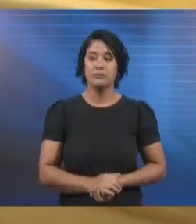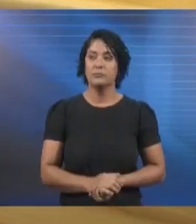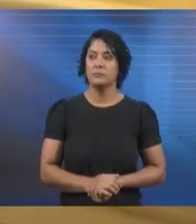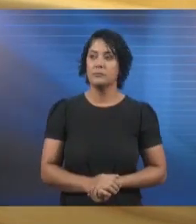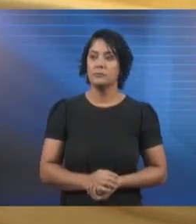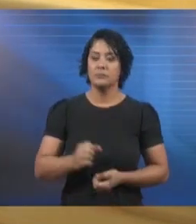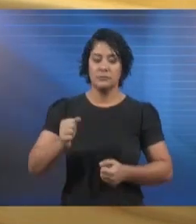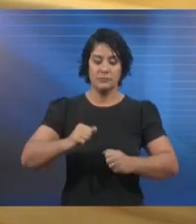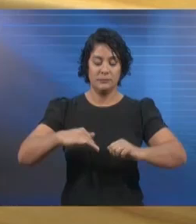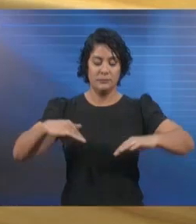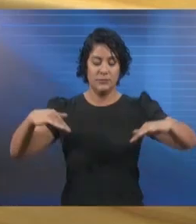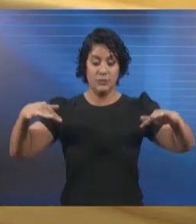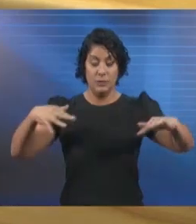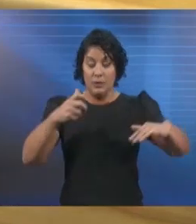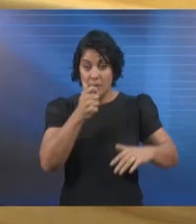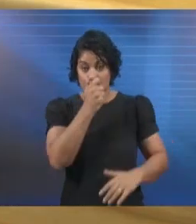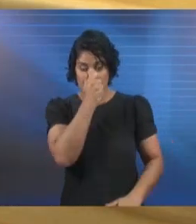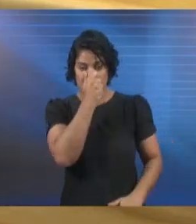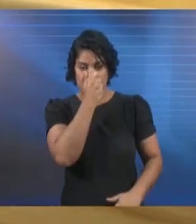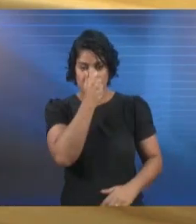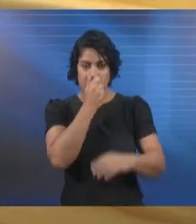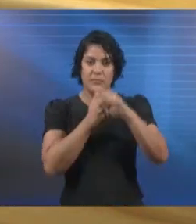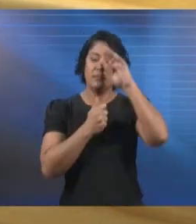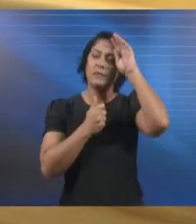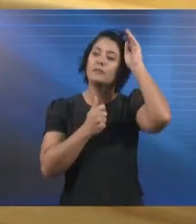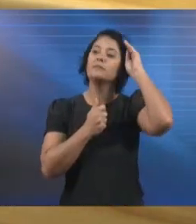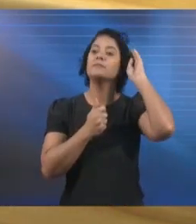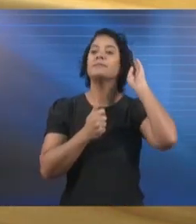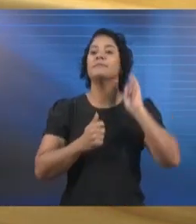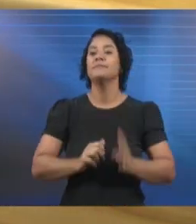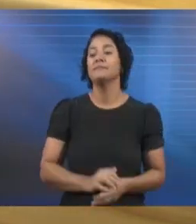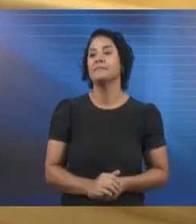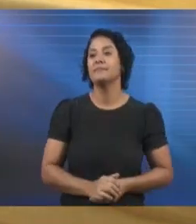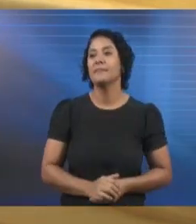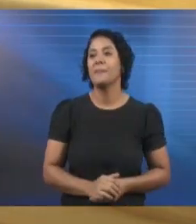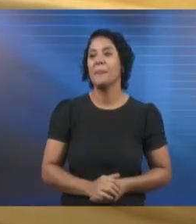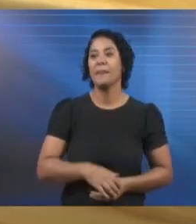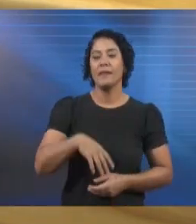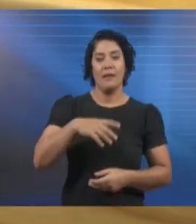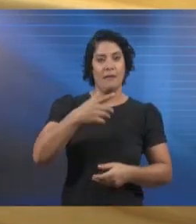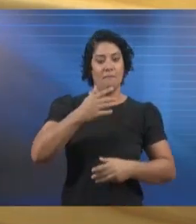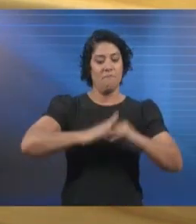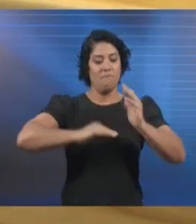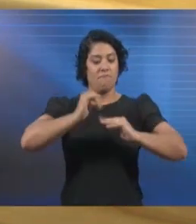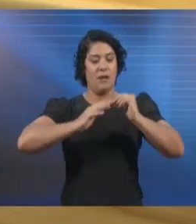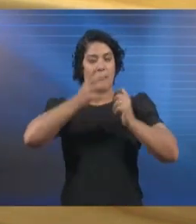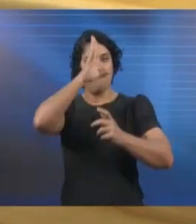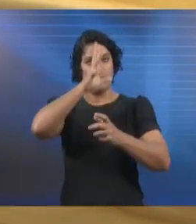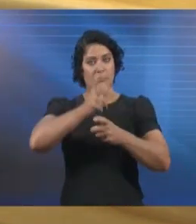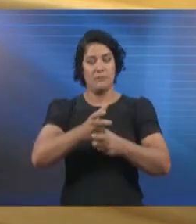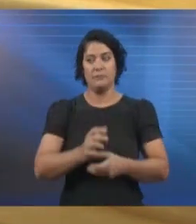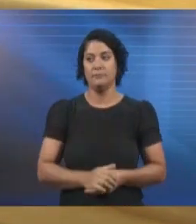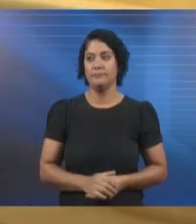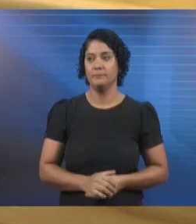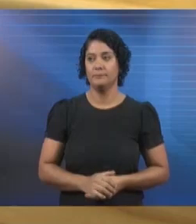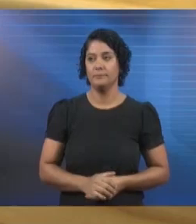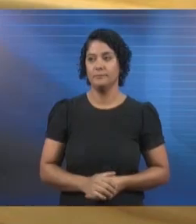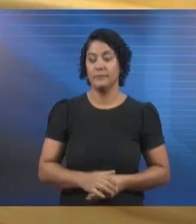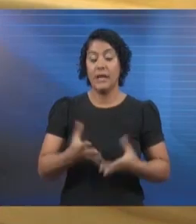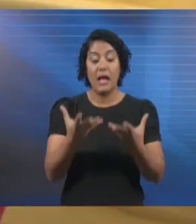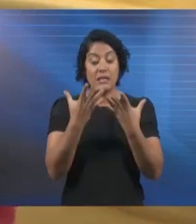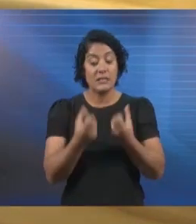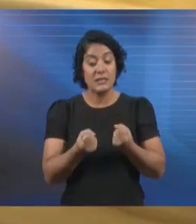as Galerias cheias de de profissionais do corpo de bombeiro e nós queremos sim que esse projeto seja